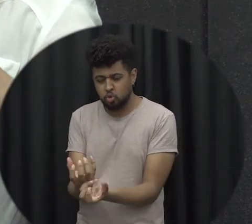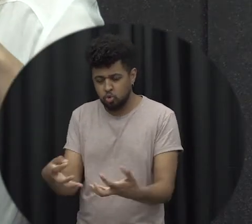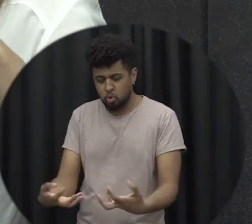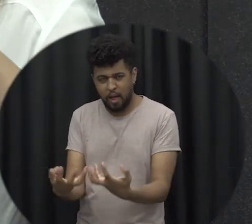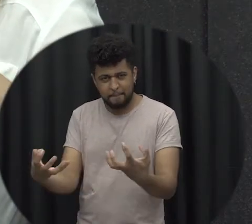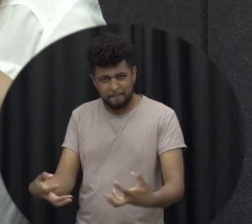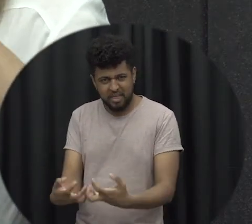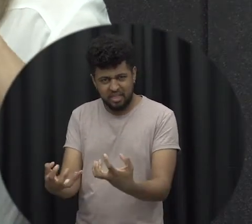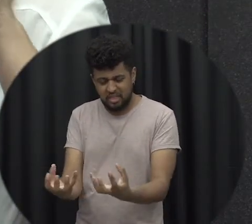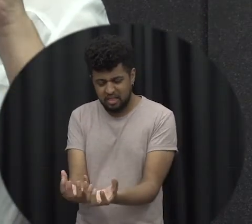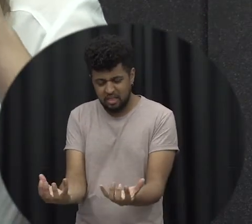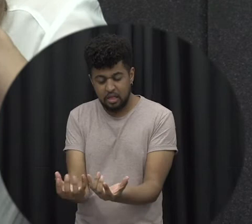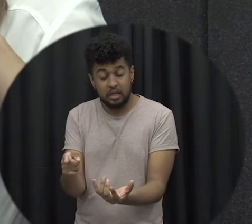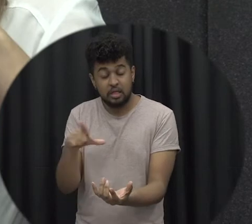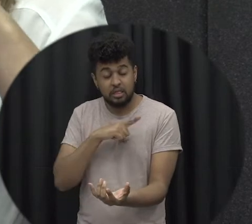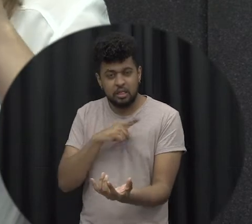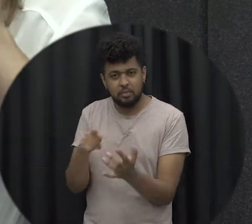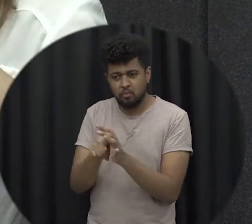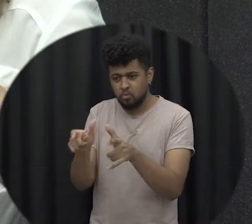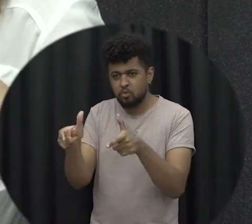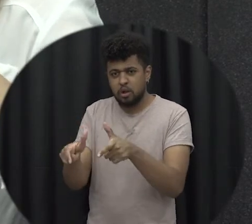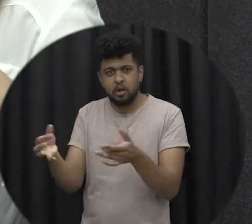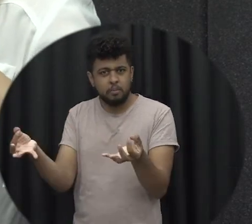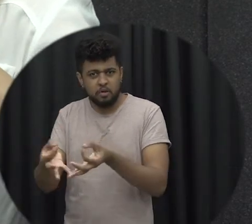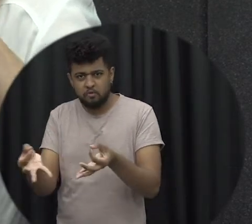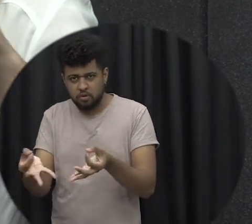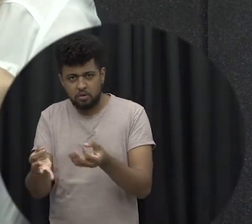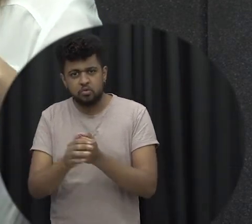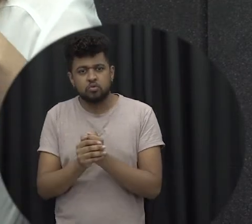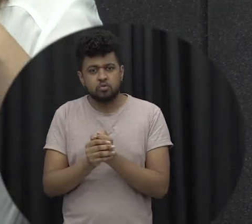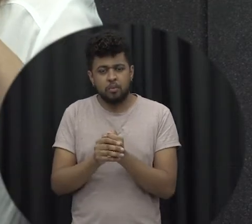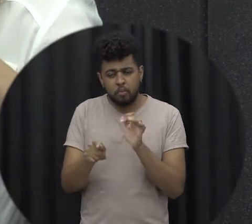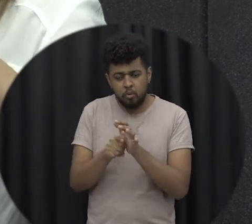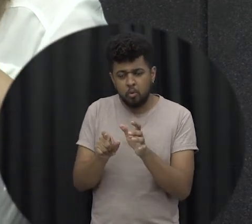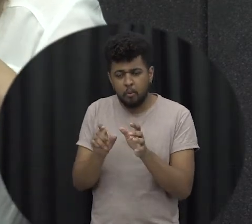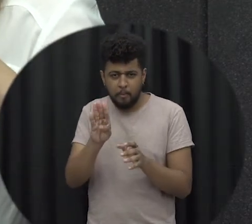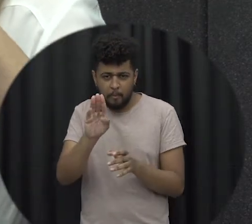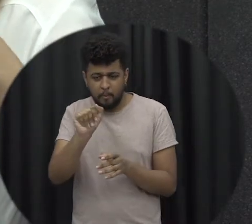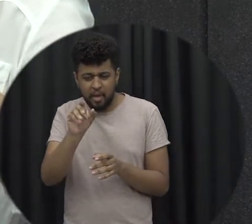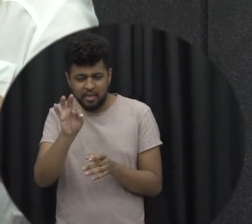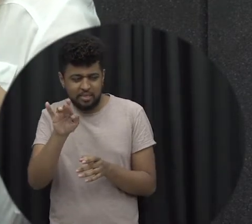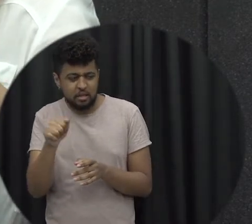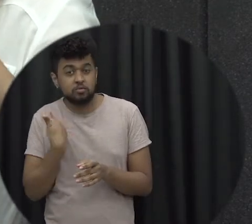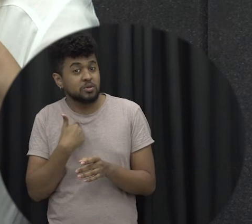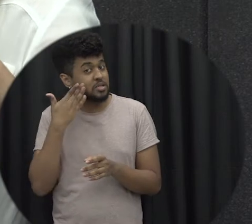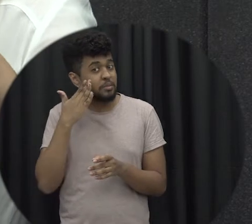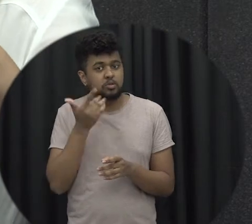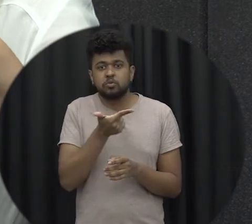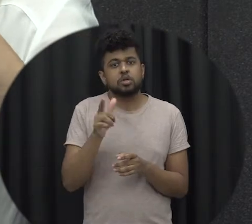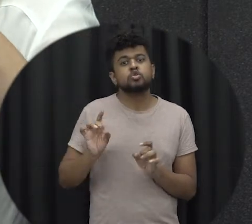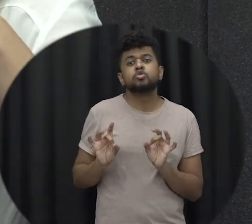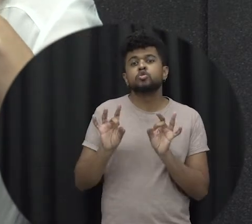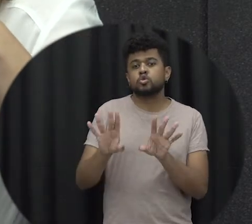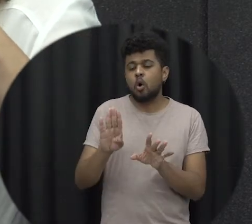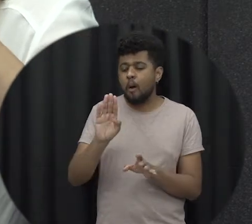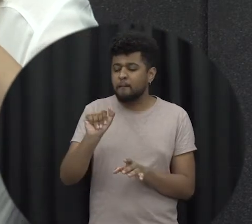rumen, que é um ambiente perfeito, né, adaptado lá para bactérias. Hoje a gente sabe que não tem só bactéria, antigamente a gente